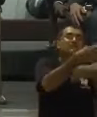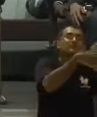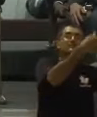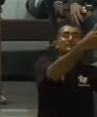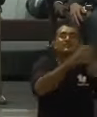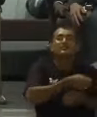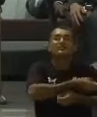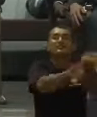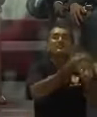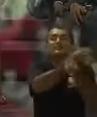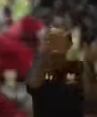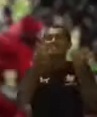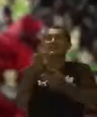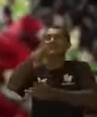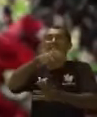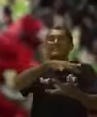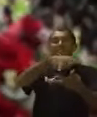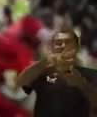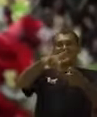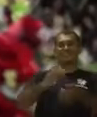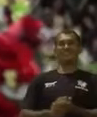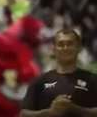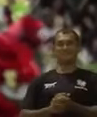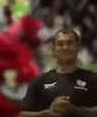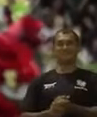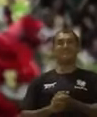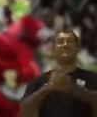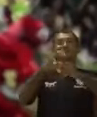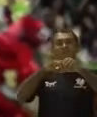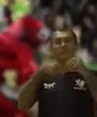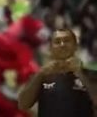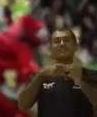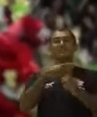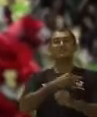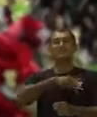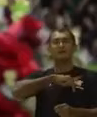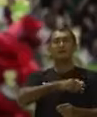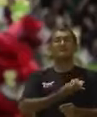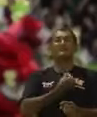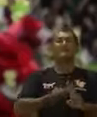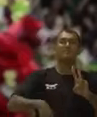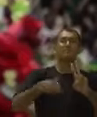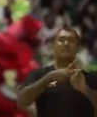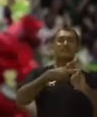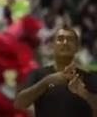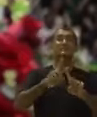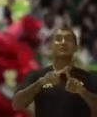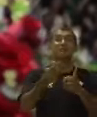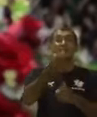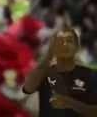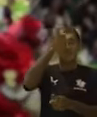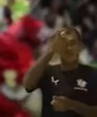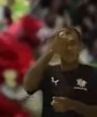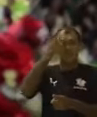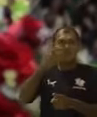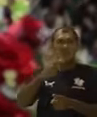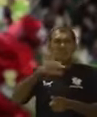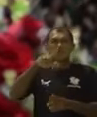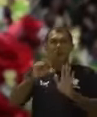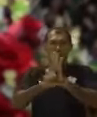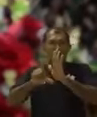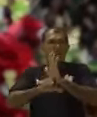de Jesus Cristo na face da terra. E ali ele está preso, só que os inimigos, as